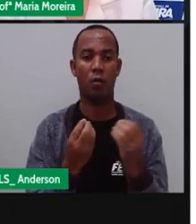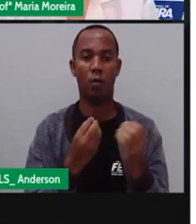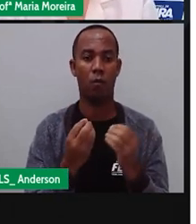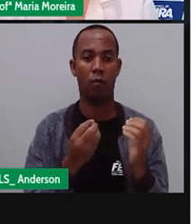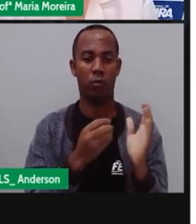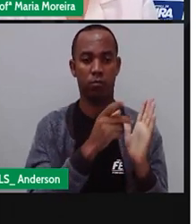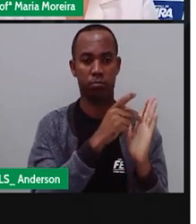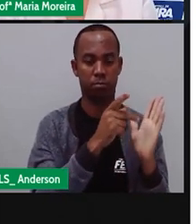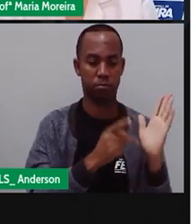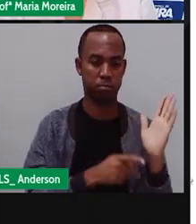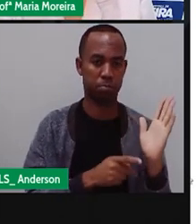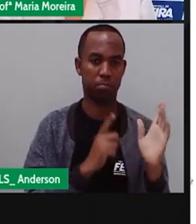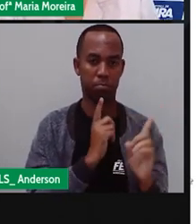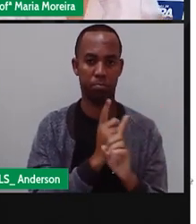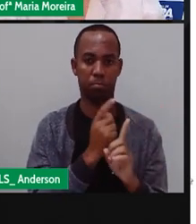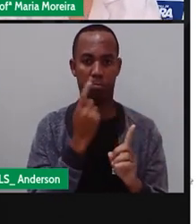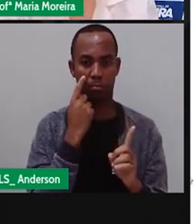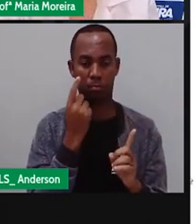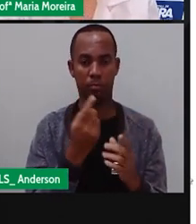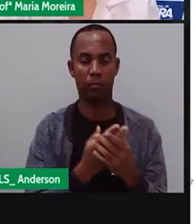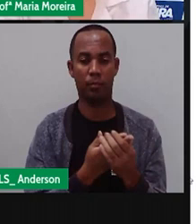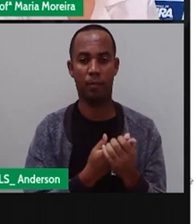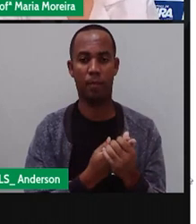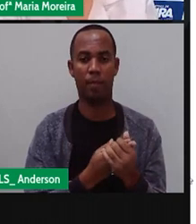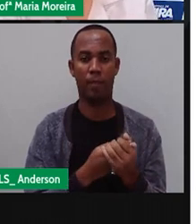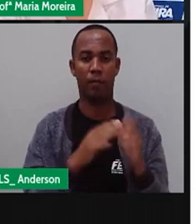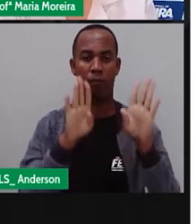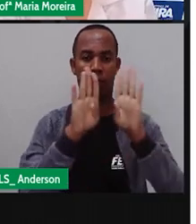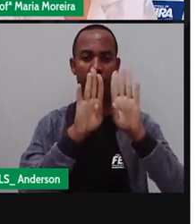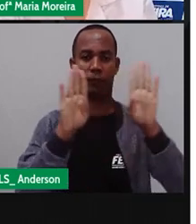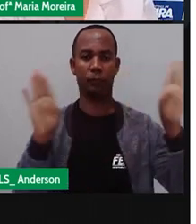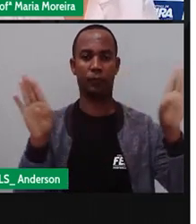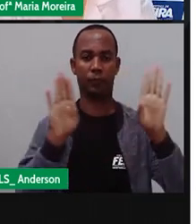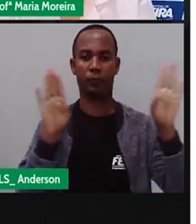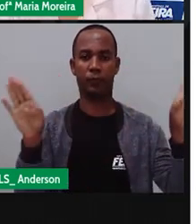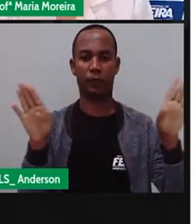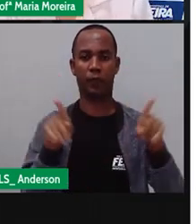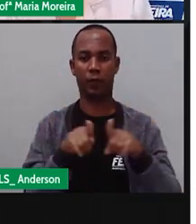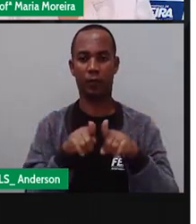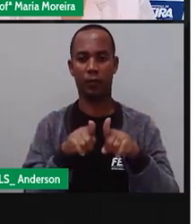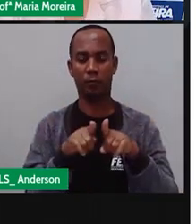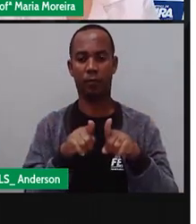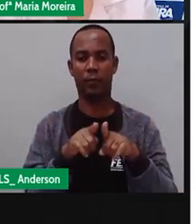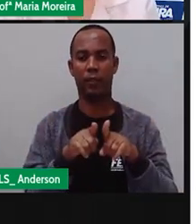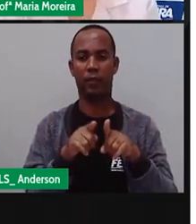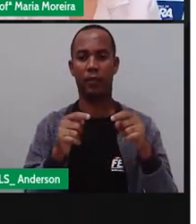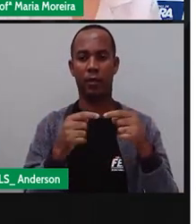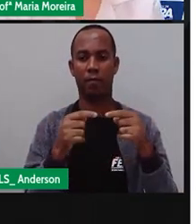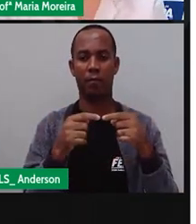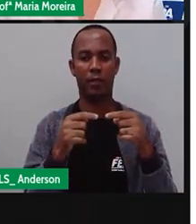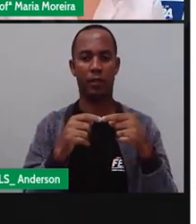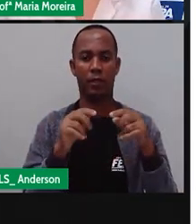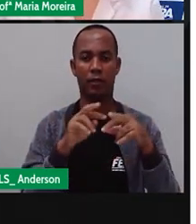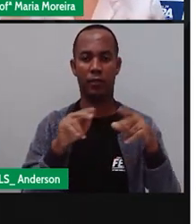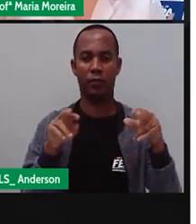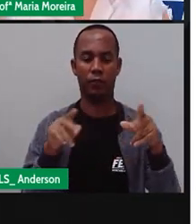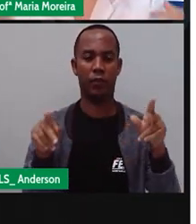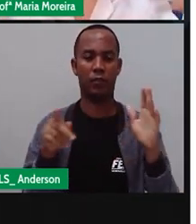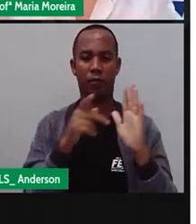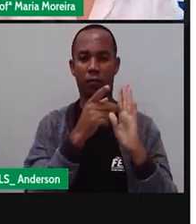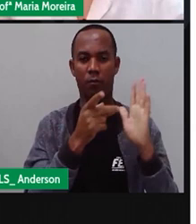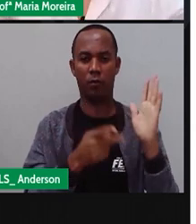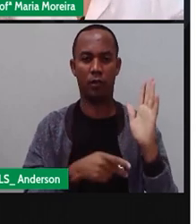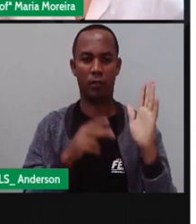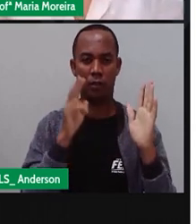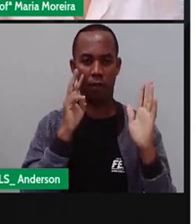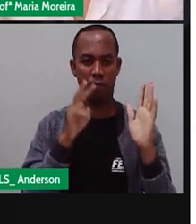poesia. Um belo quadro, por exemplo, né? Pode estar repleto de poesia. Eu posso olhar e